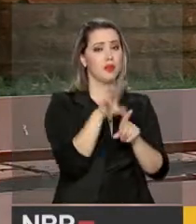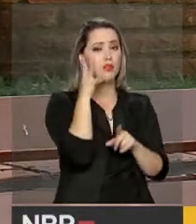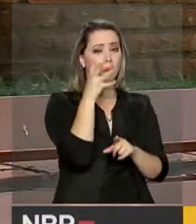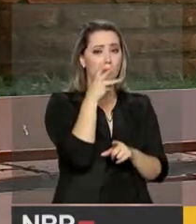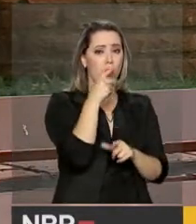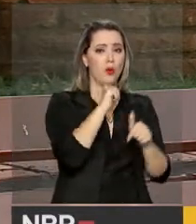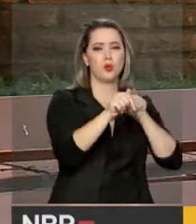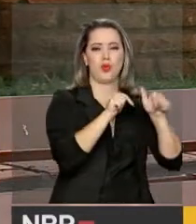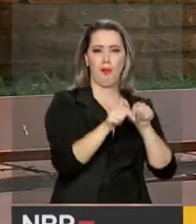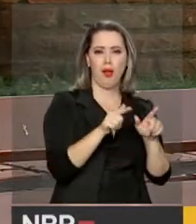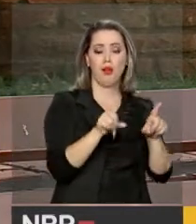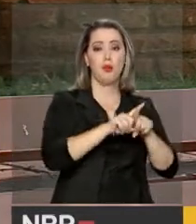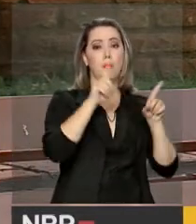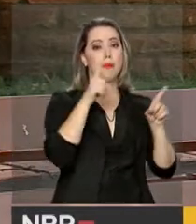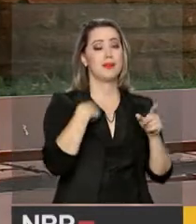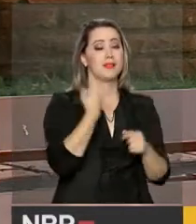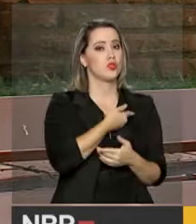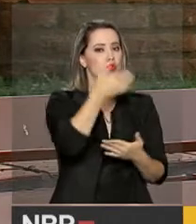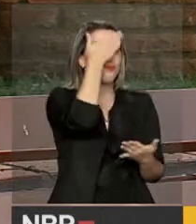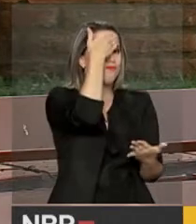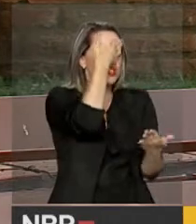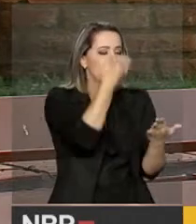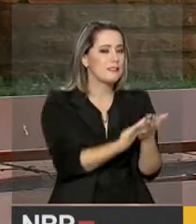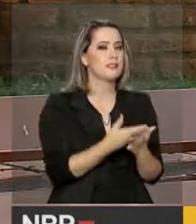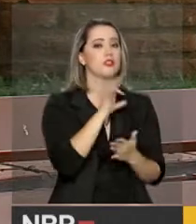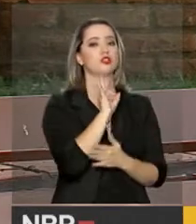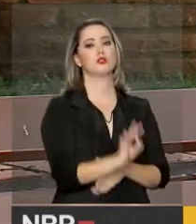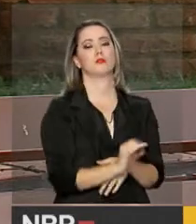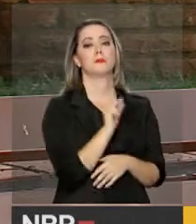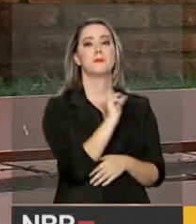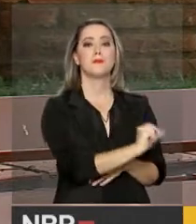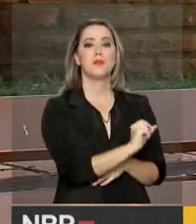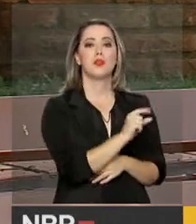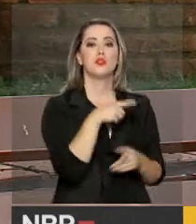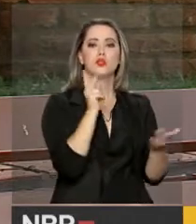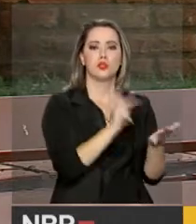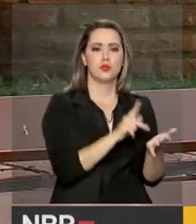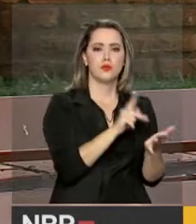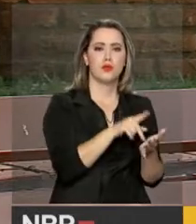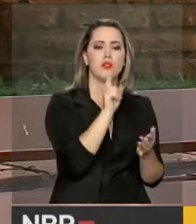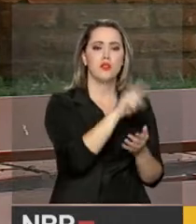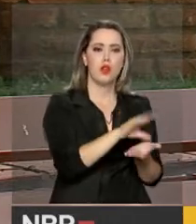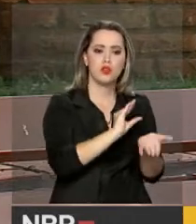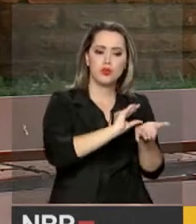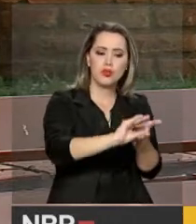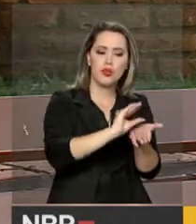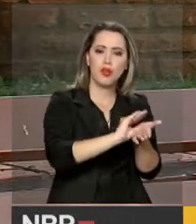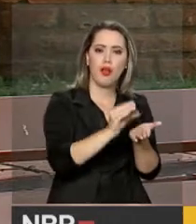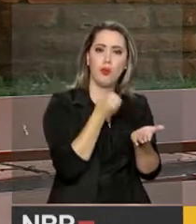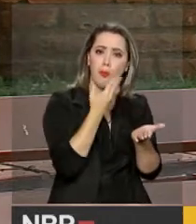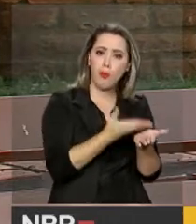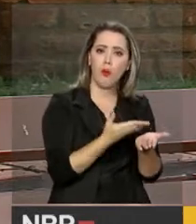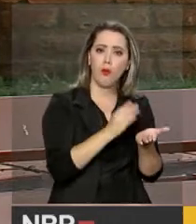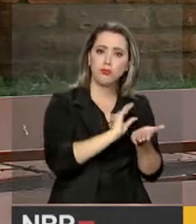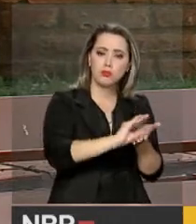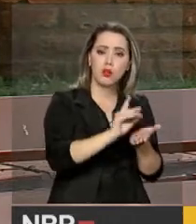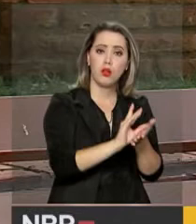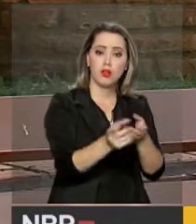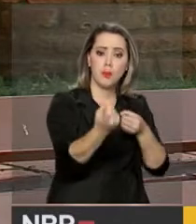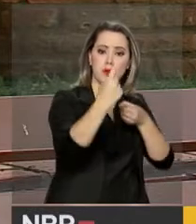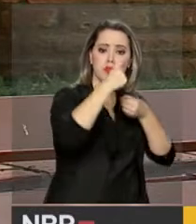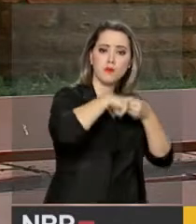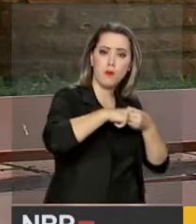gente tem plena segurança de que, na verdade, se trata de um investimento que traz retorno,